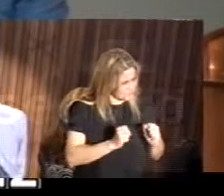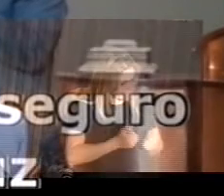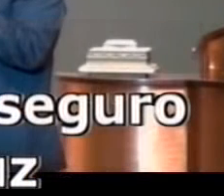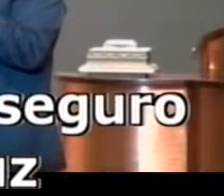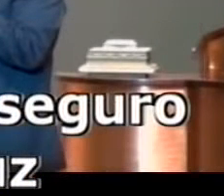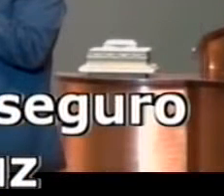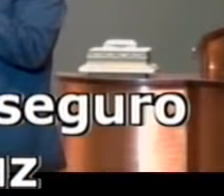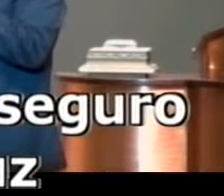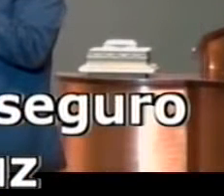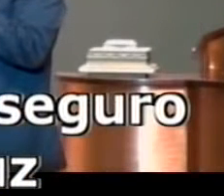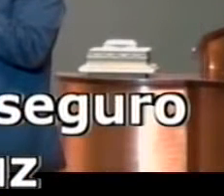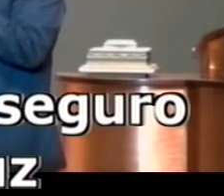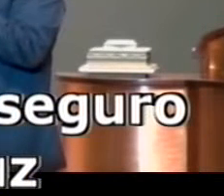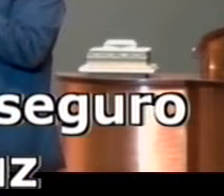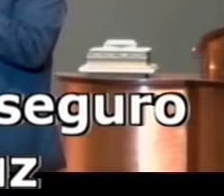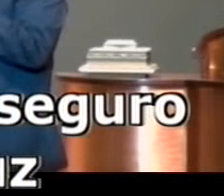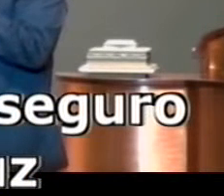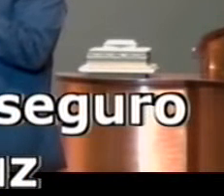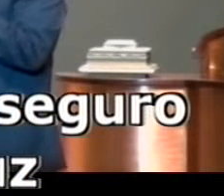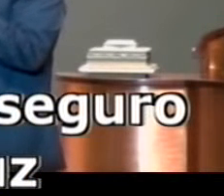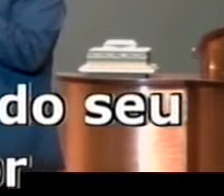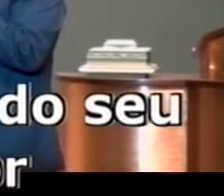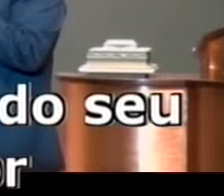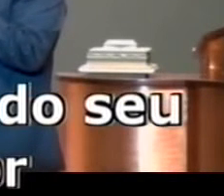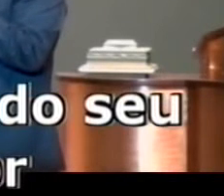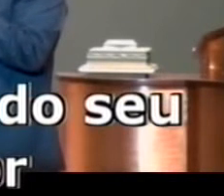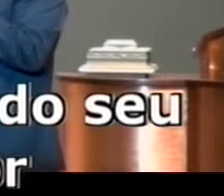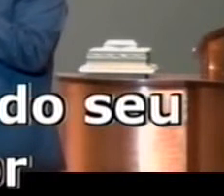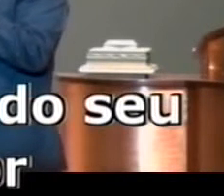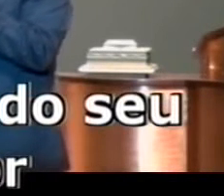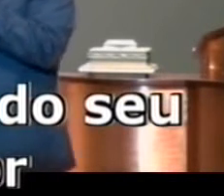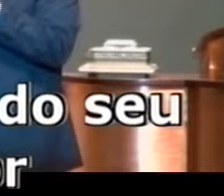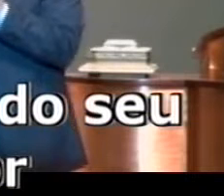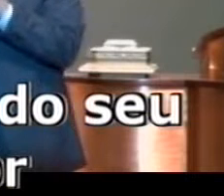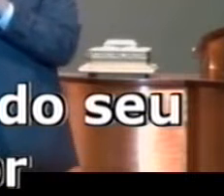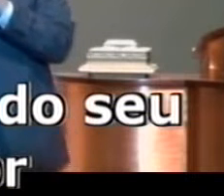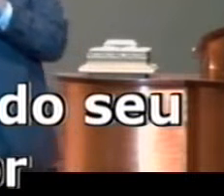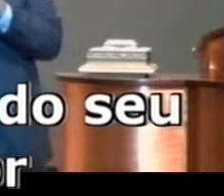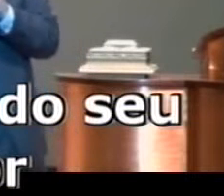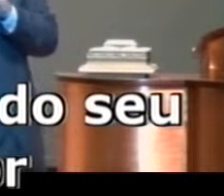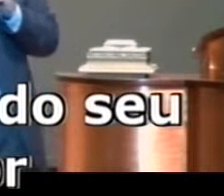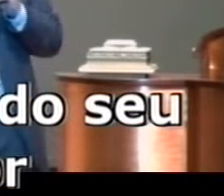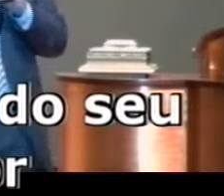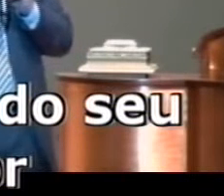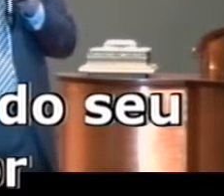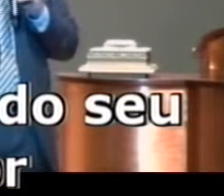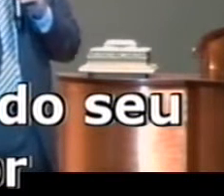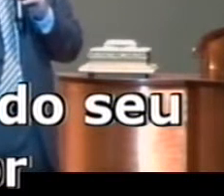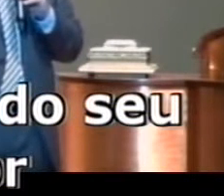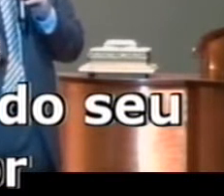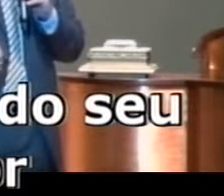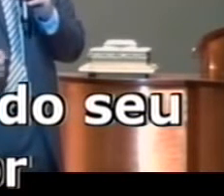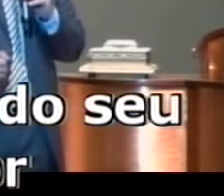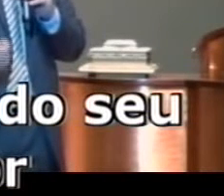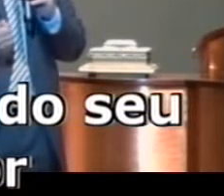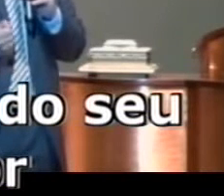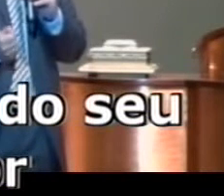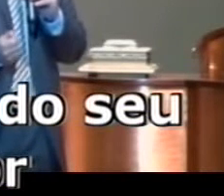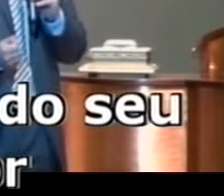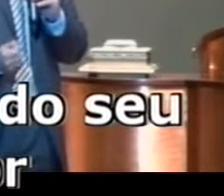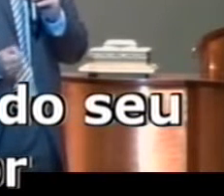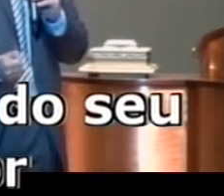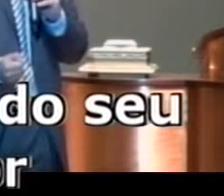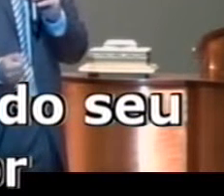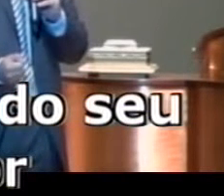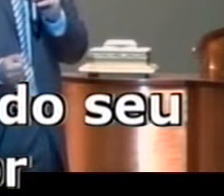fácil. Porque essas coisas estão arraigadas na minha mente e no meu coração. Mas eu quero, me ajuda